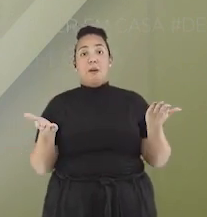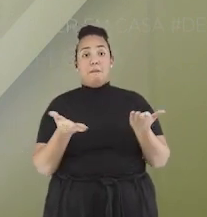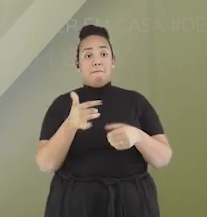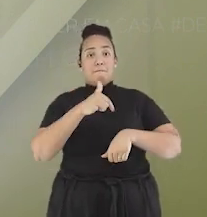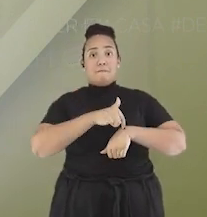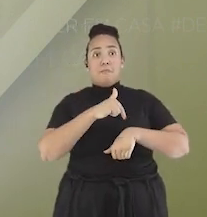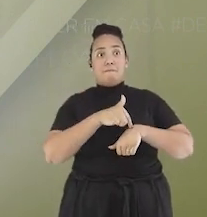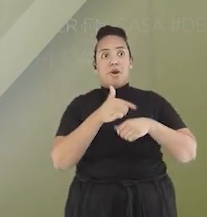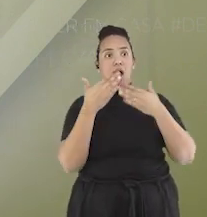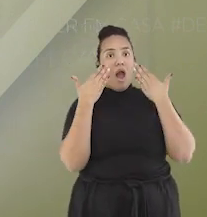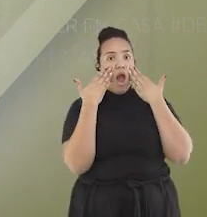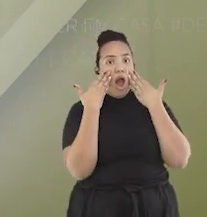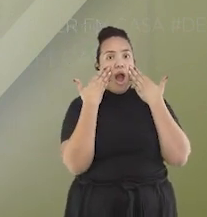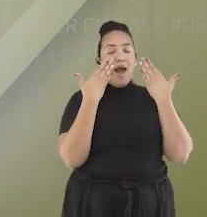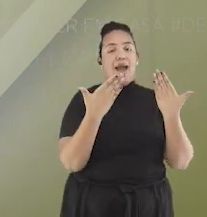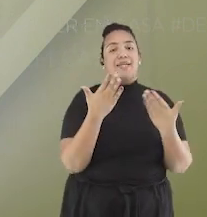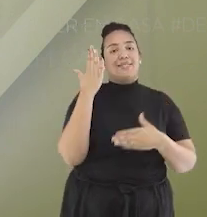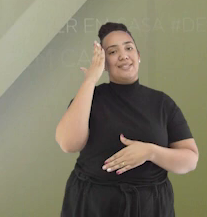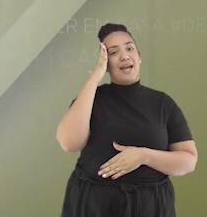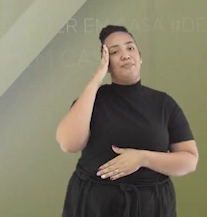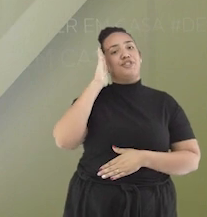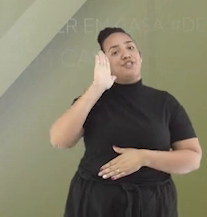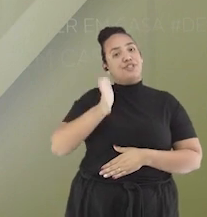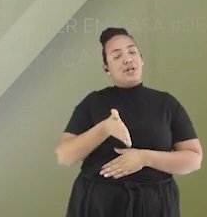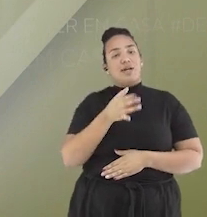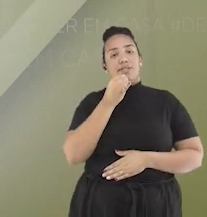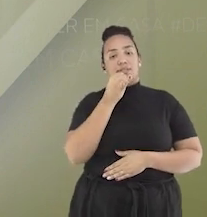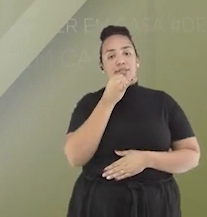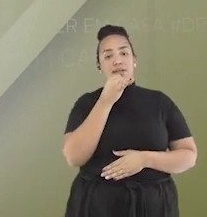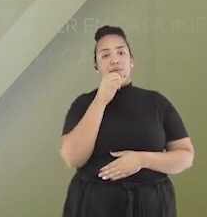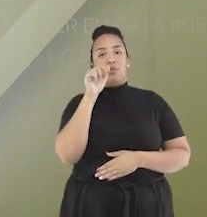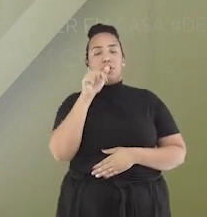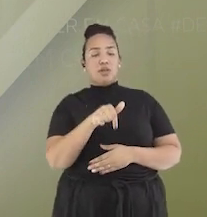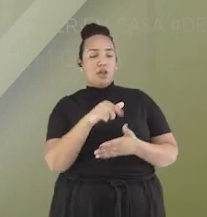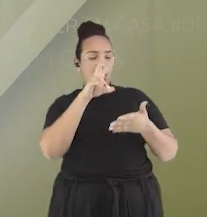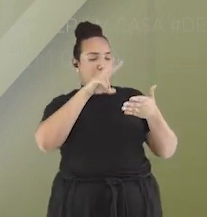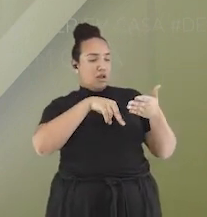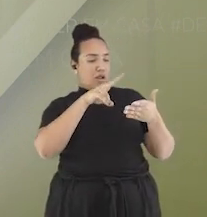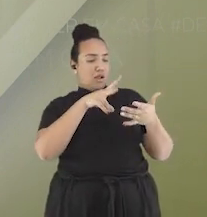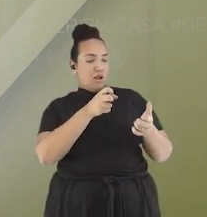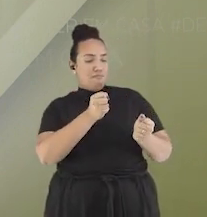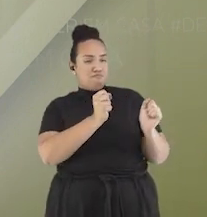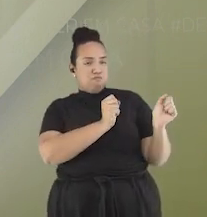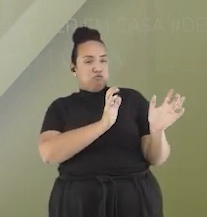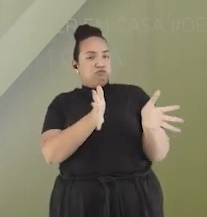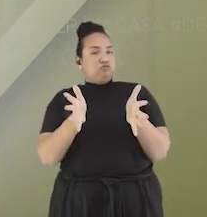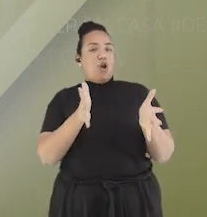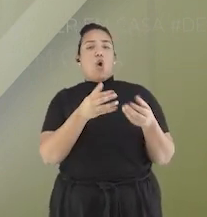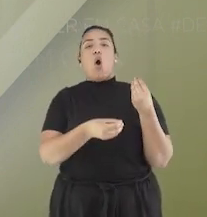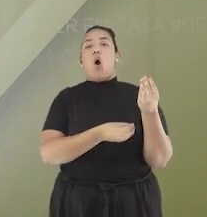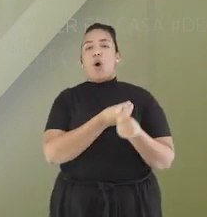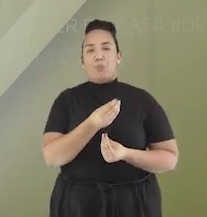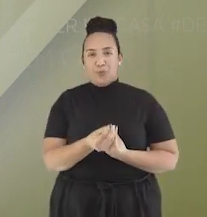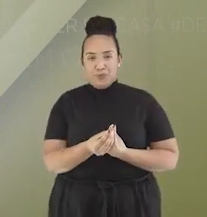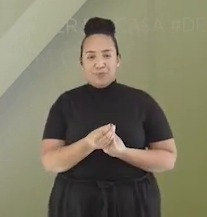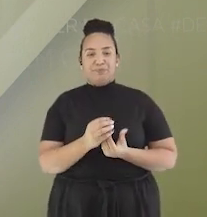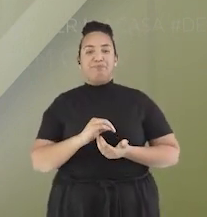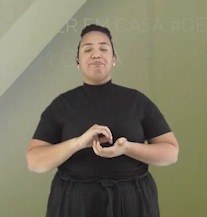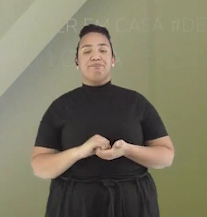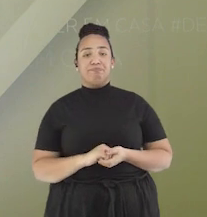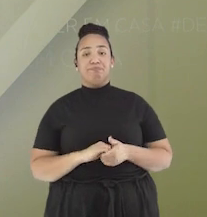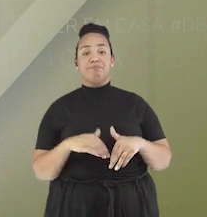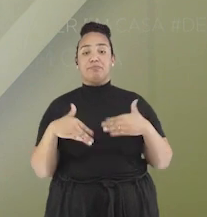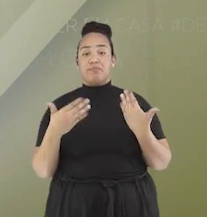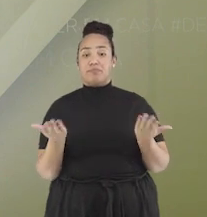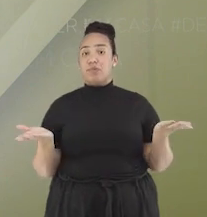Assim, na hora da leitura em voz alta, já saberemos mais, por exemplo, sobre como serão feitas as entonações no